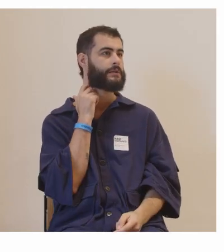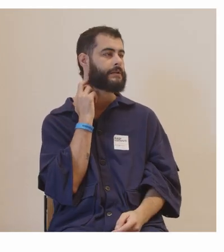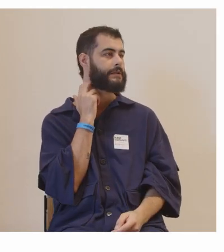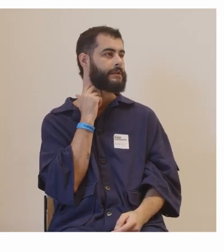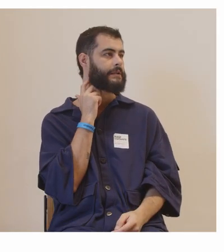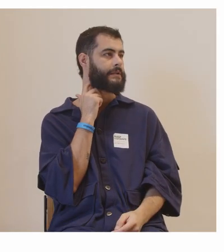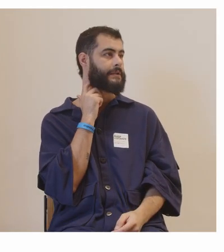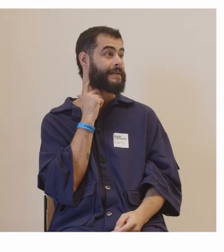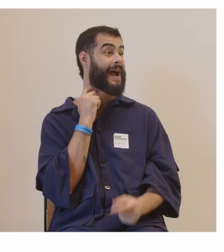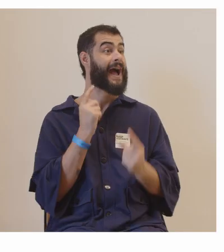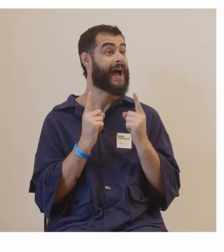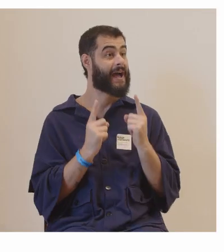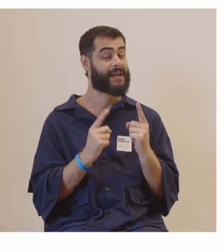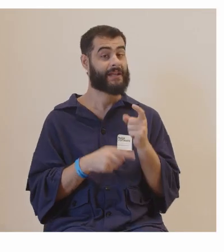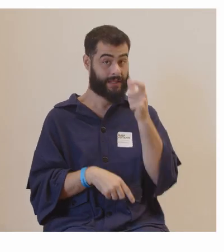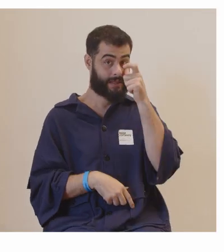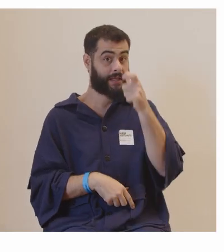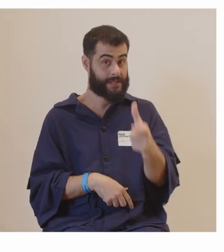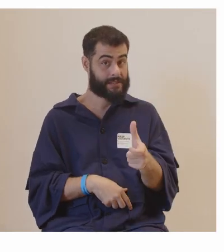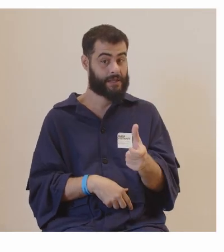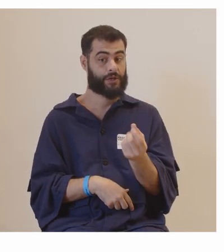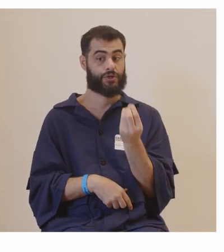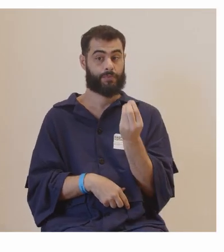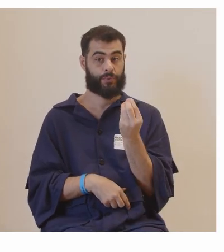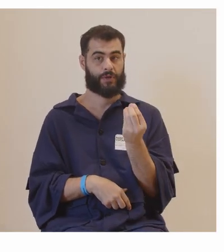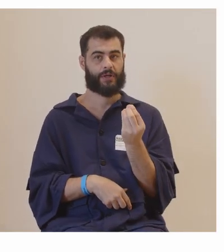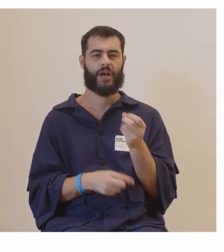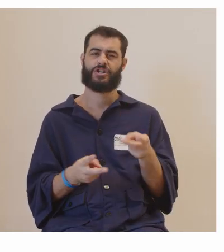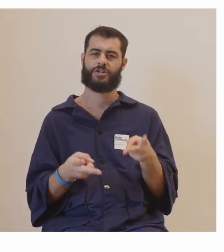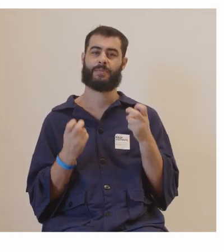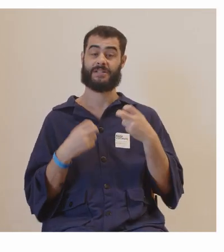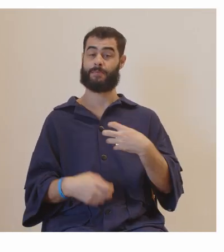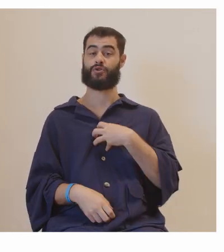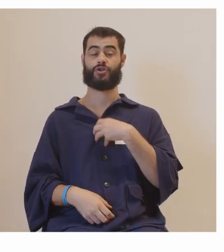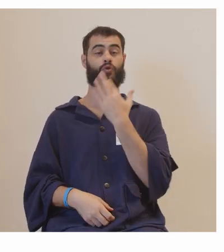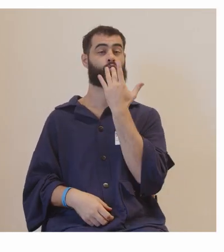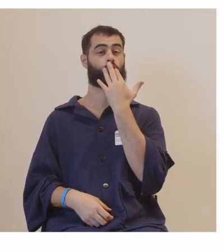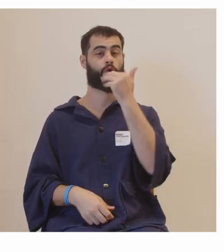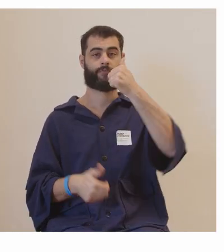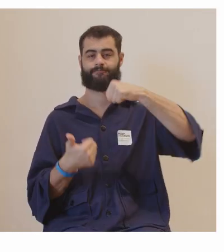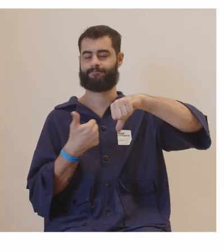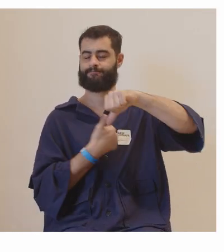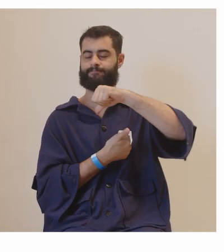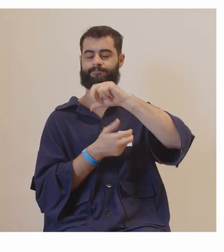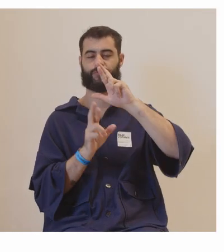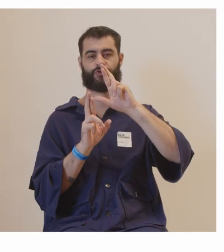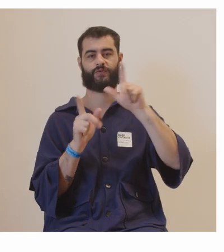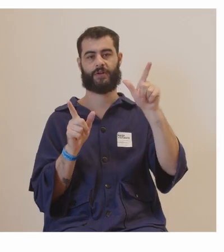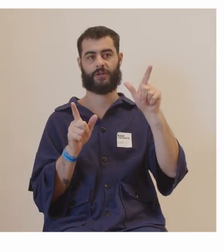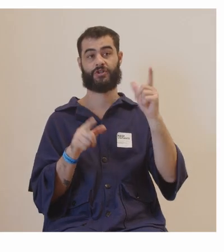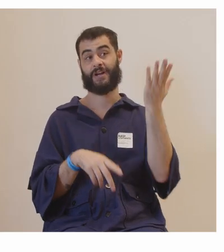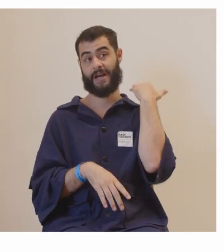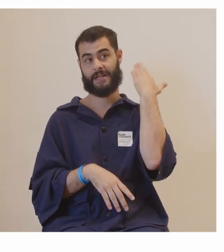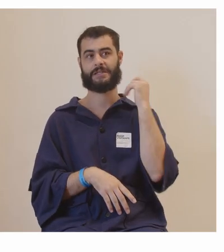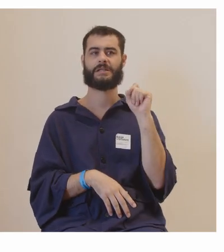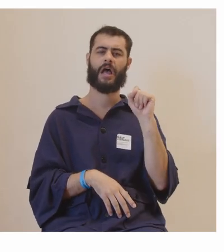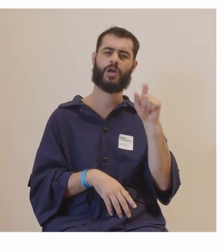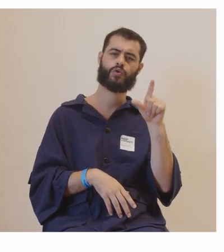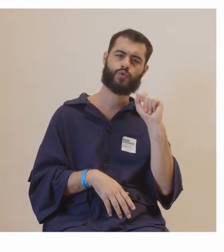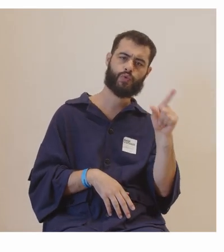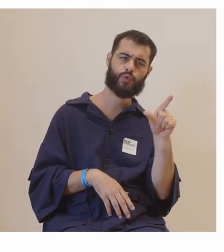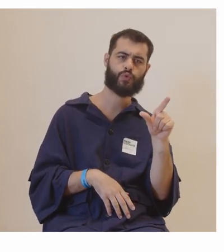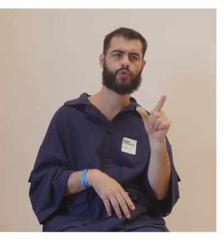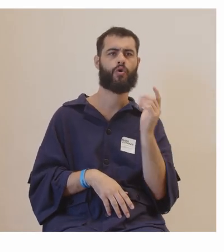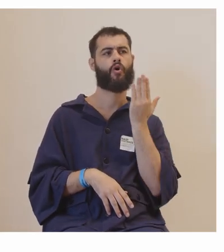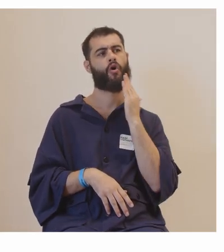E aí é muito interessante, porque a gente percebe que a paleta mudou completamente de tonalidade, né? Ele sai desses azuis e rosas, um pouco